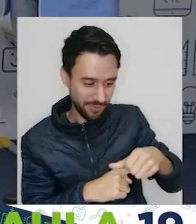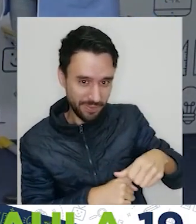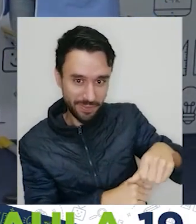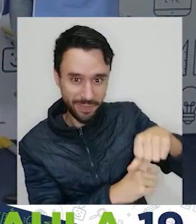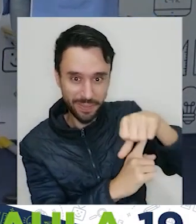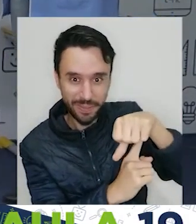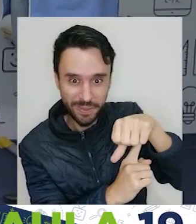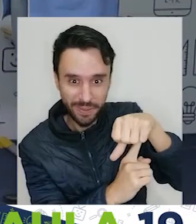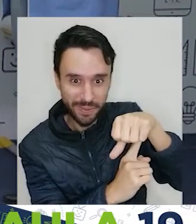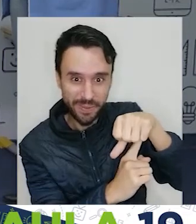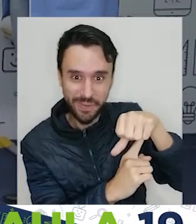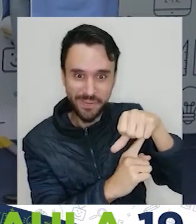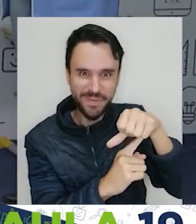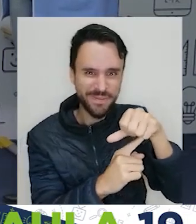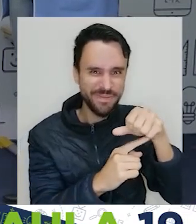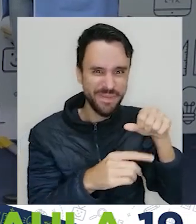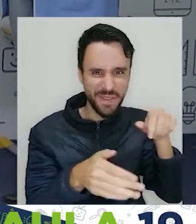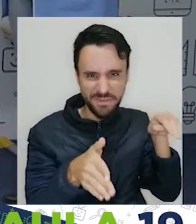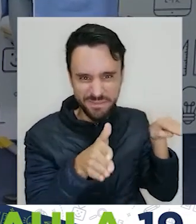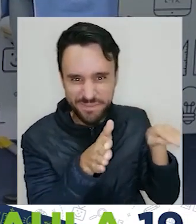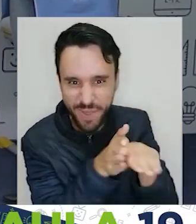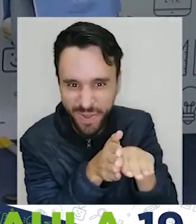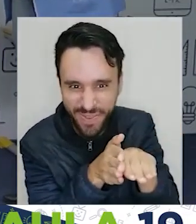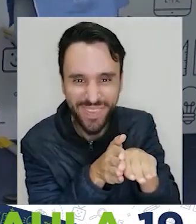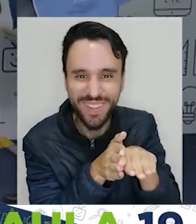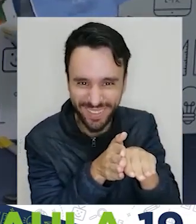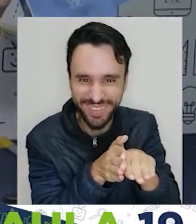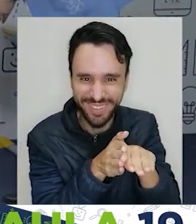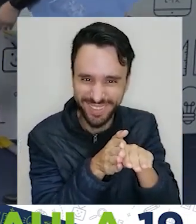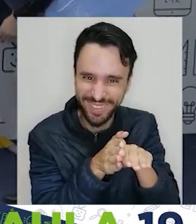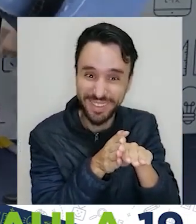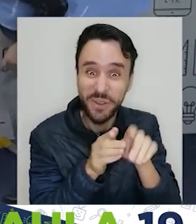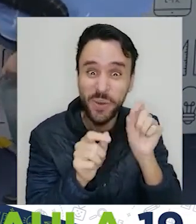duas. Chegada. Chegada. Então,